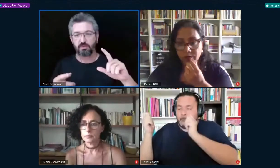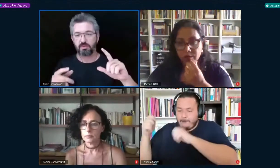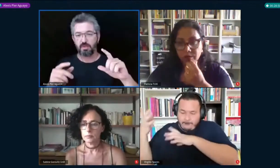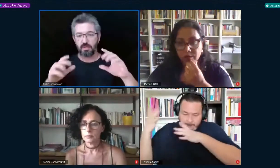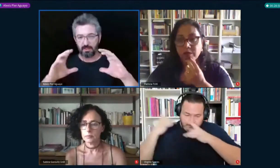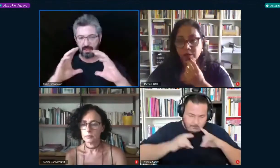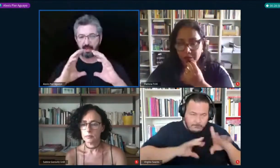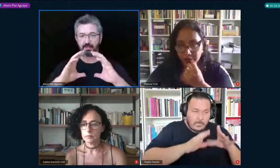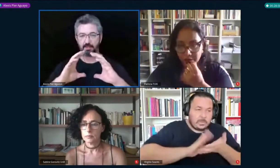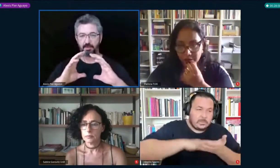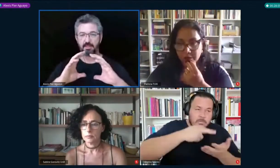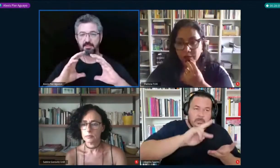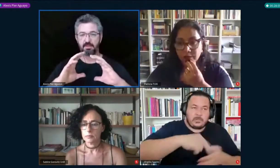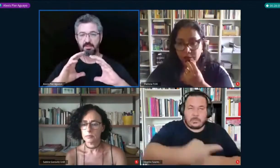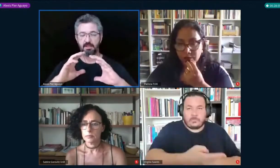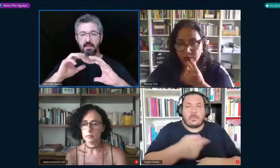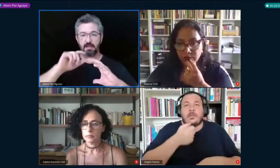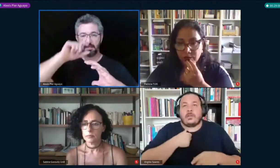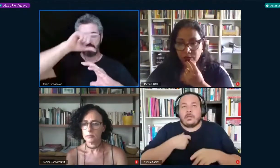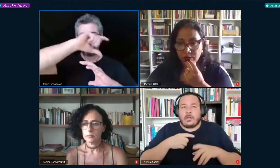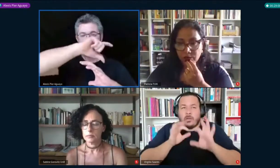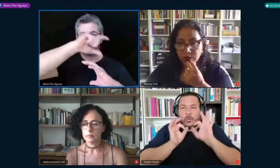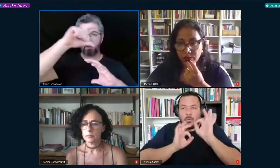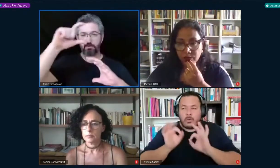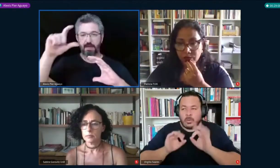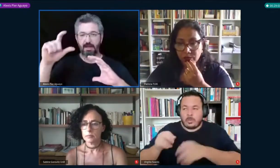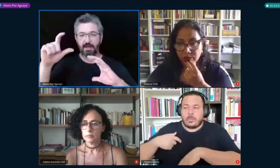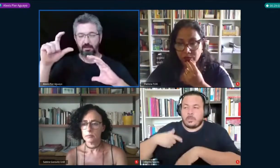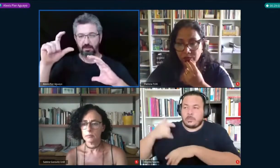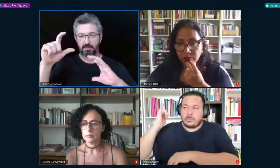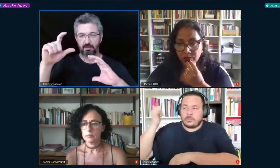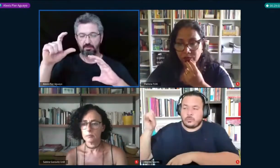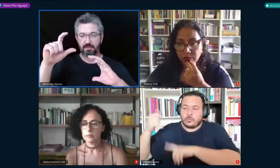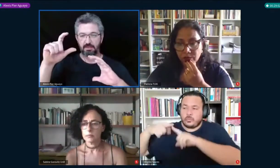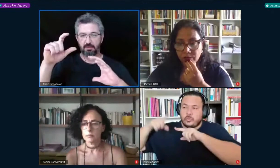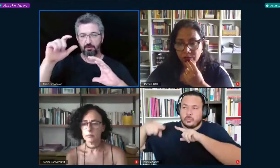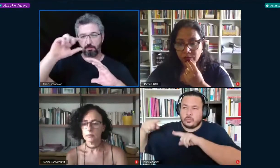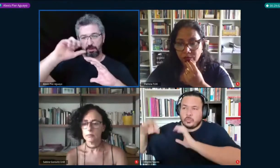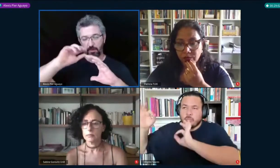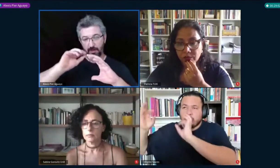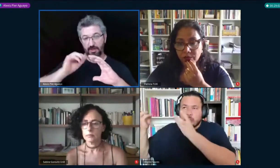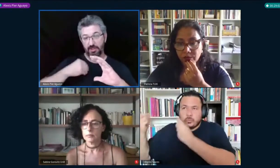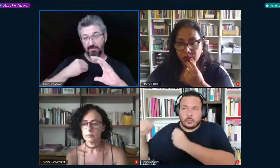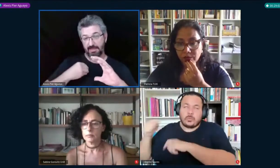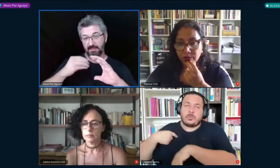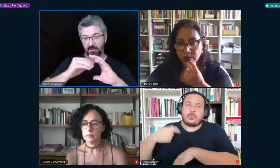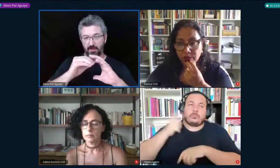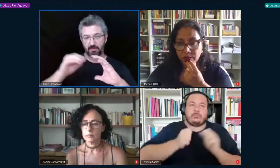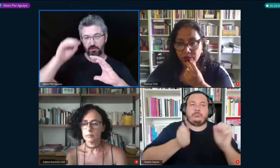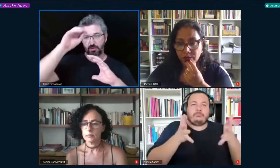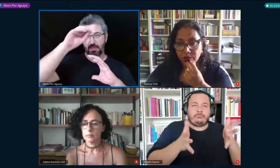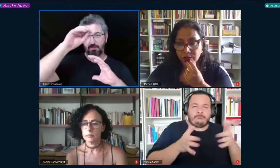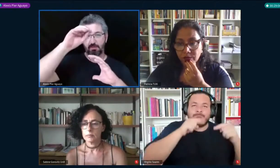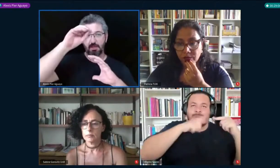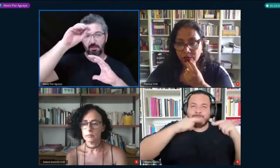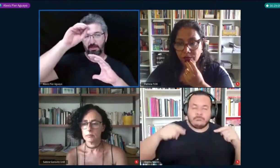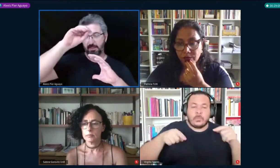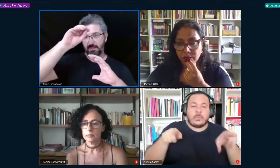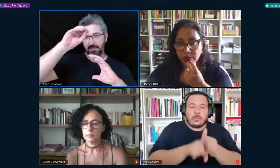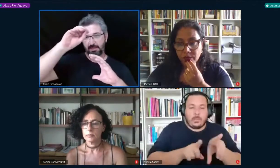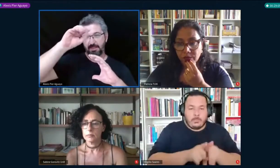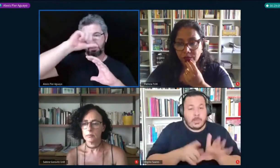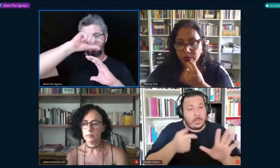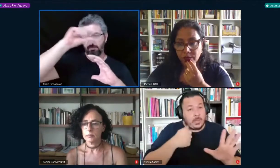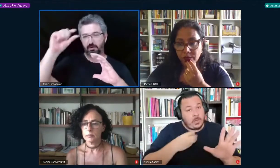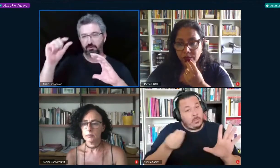modulação do discurso, que é a interpretação em si. Isso é um efeito paralelo que está acontecendo. Então, eu achei mais adequado jogá-lo